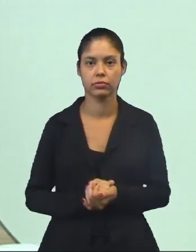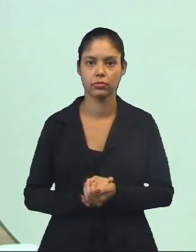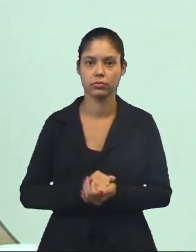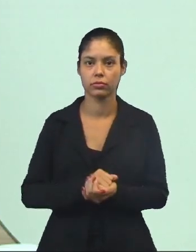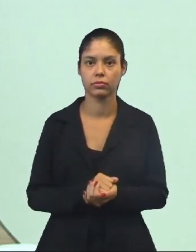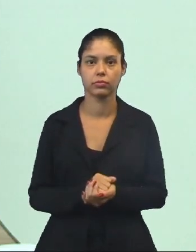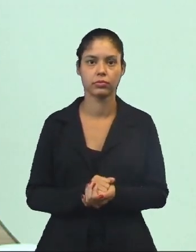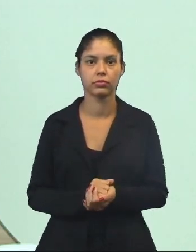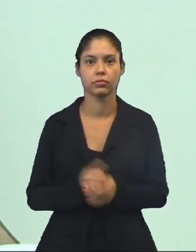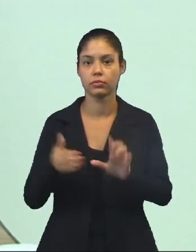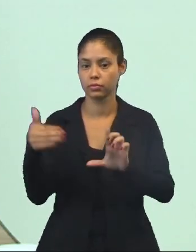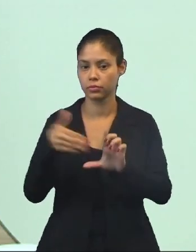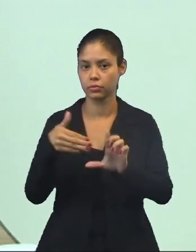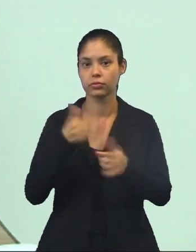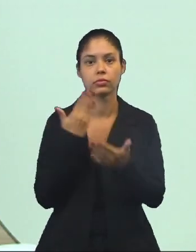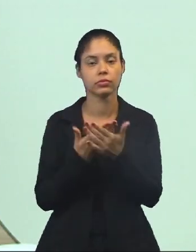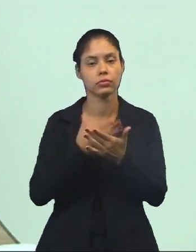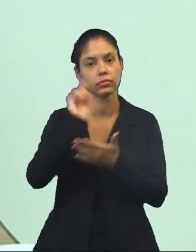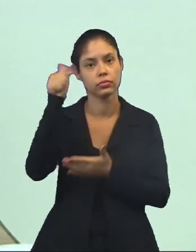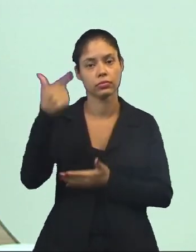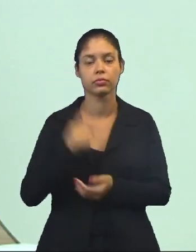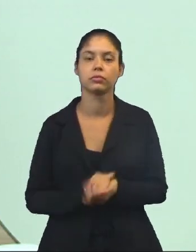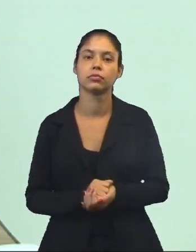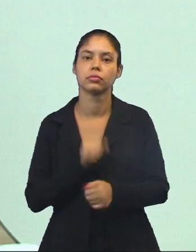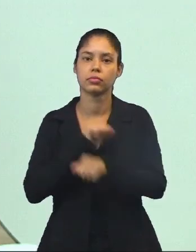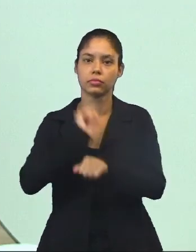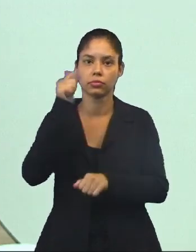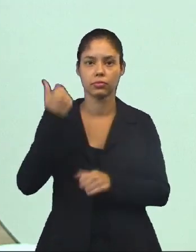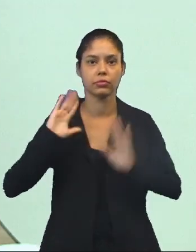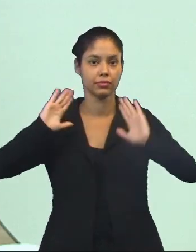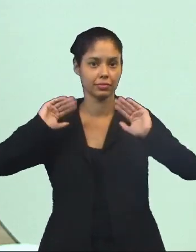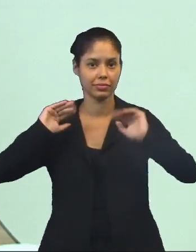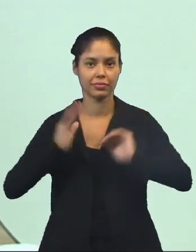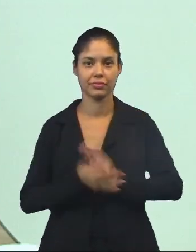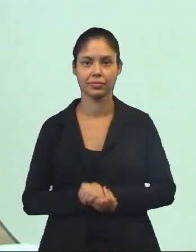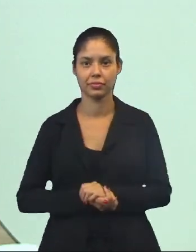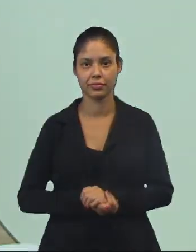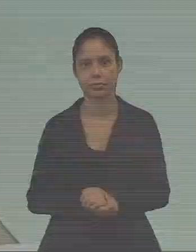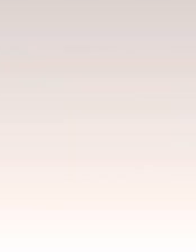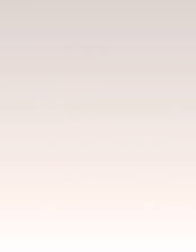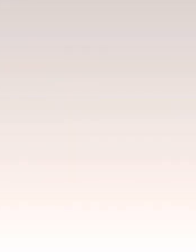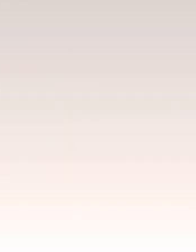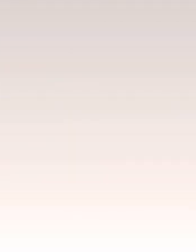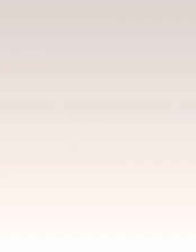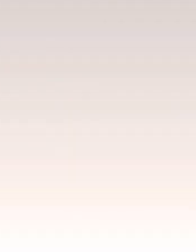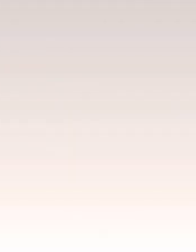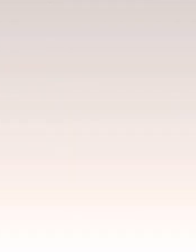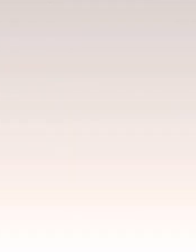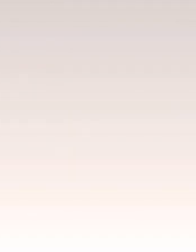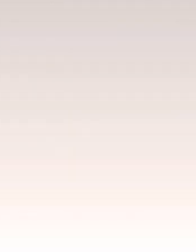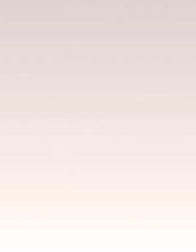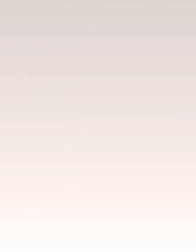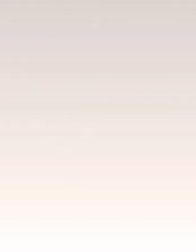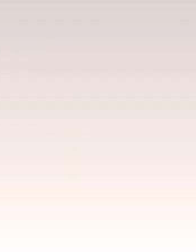Eduque, para você ter acesso a essa aula e muitas outras. Te aguardo na próxima. Tchau, tchau.